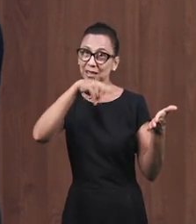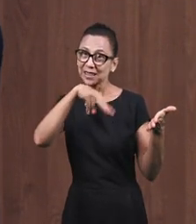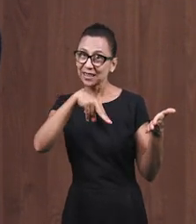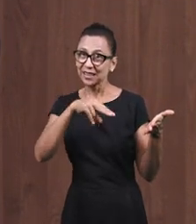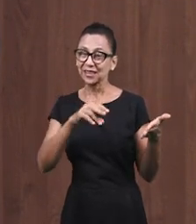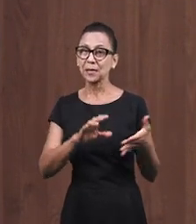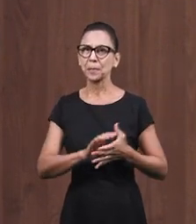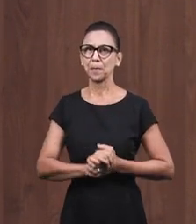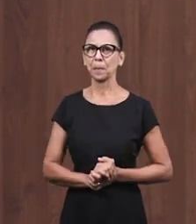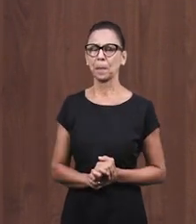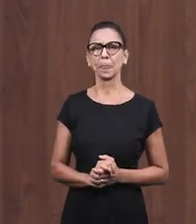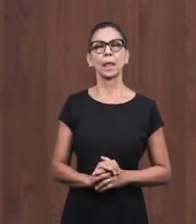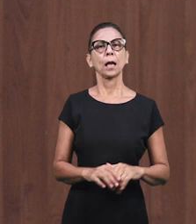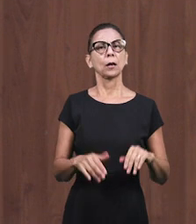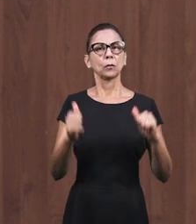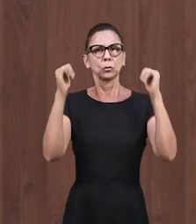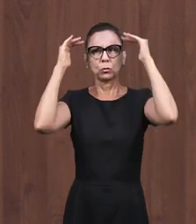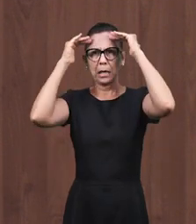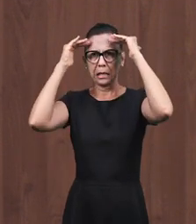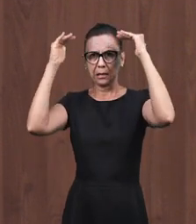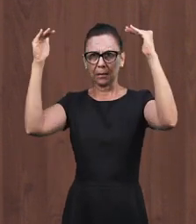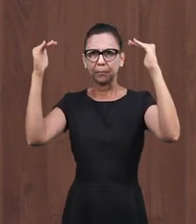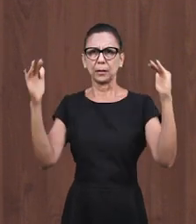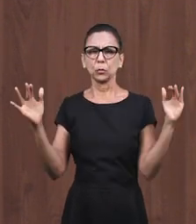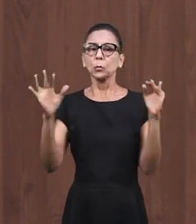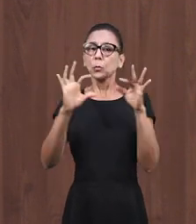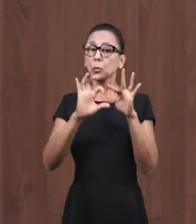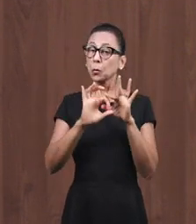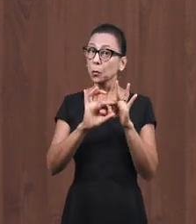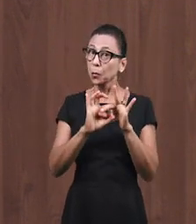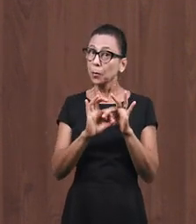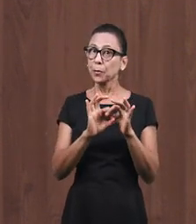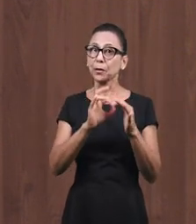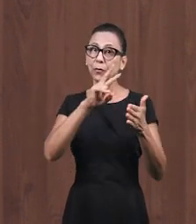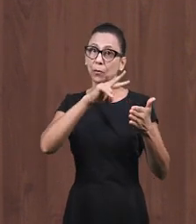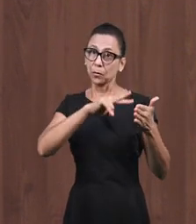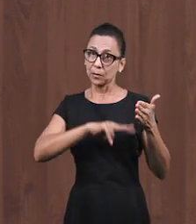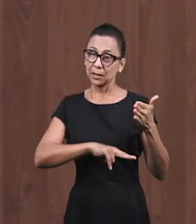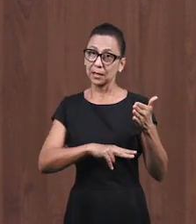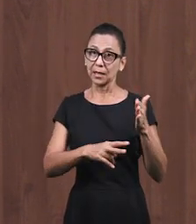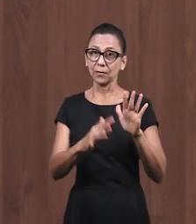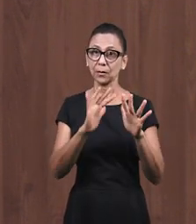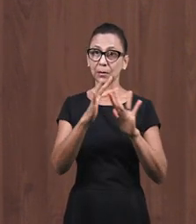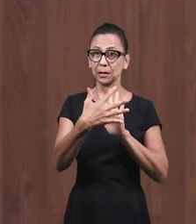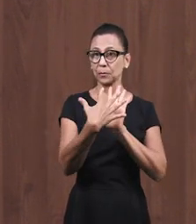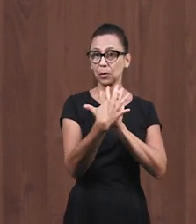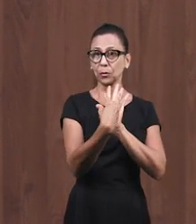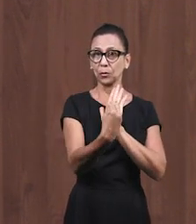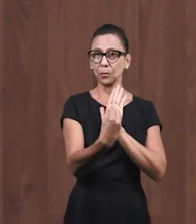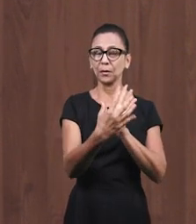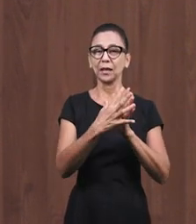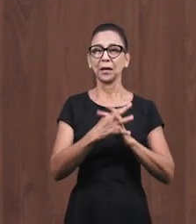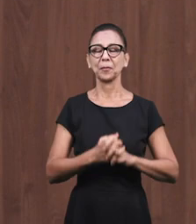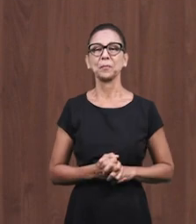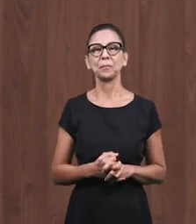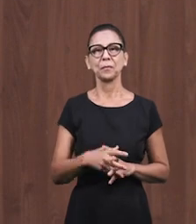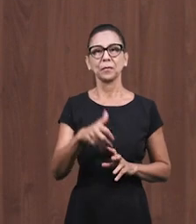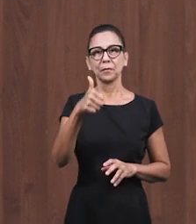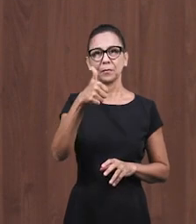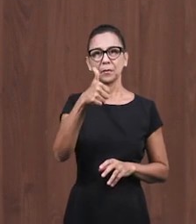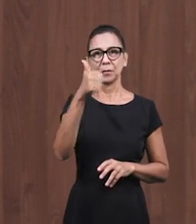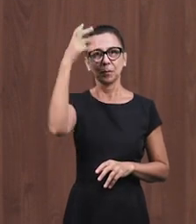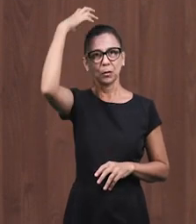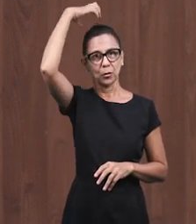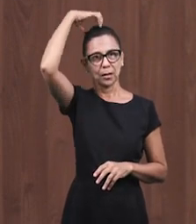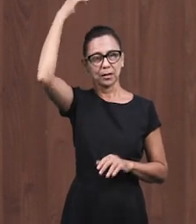Senhor. Em atitude de reverência, vamos todos, adolescentes, ler junto comigo a palavra do Senhor. Ela se encontra em 1